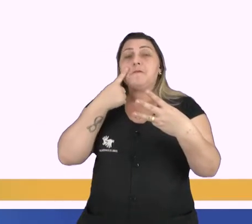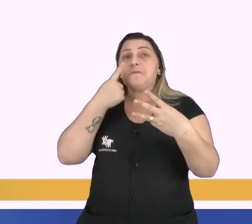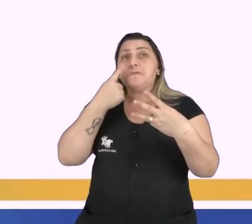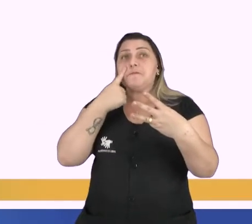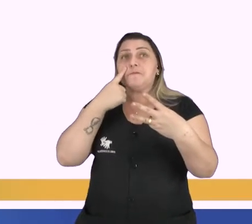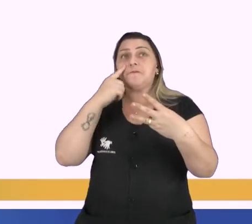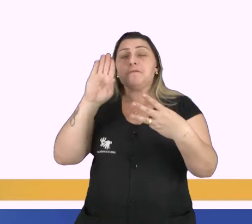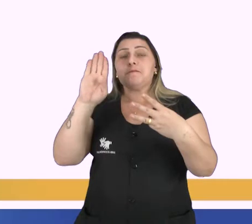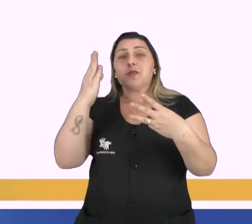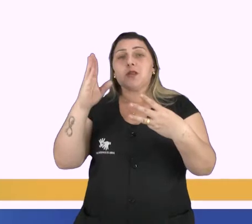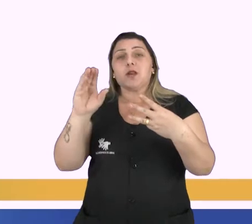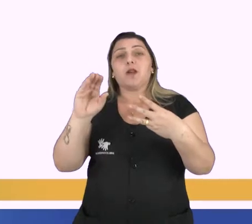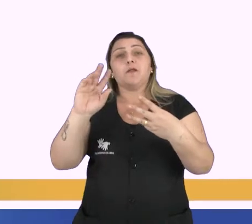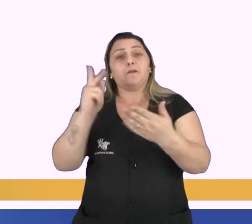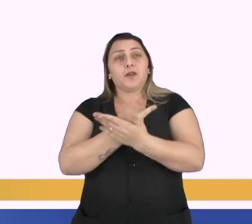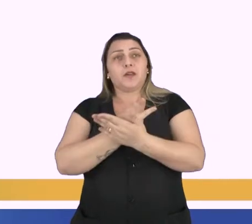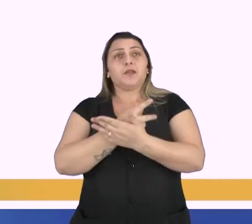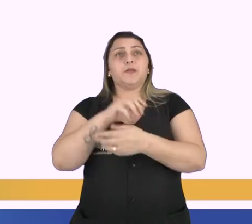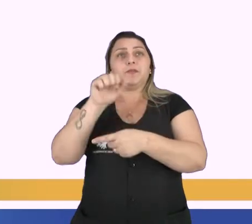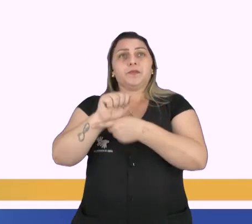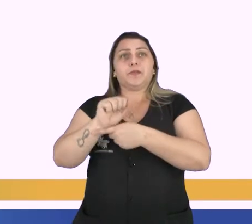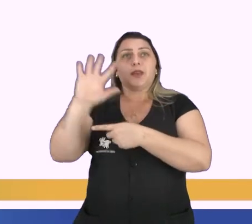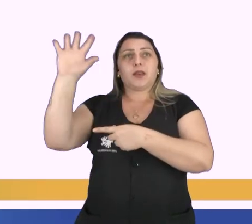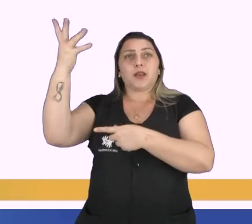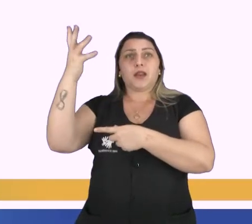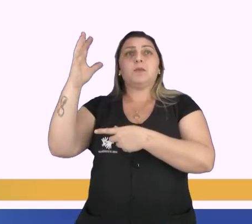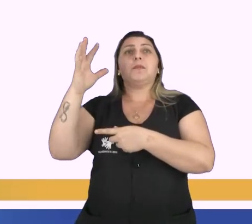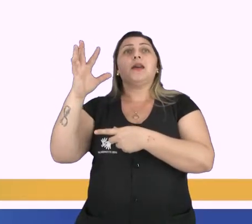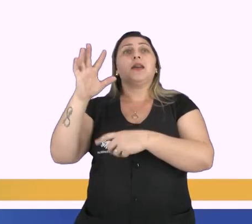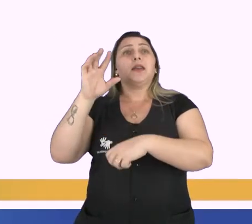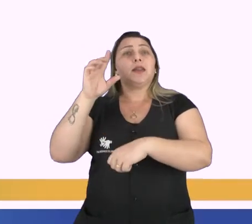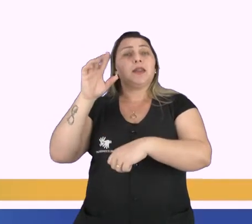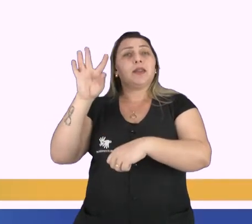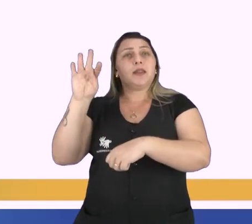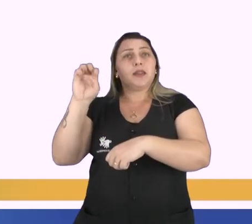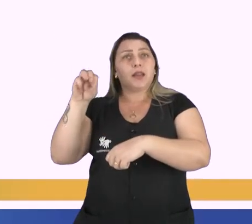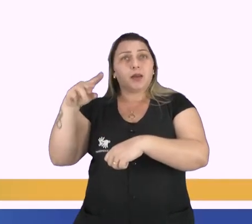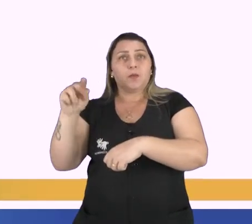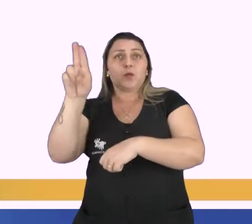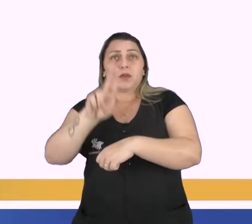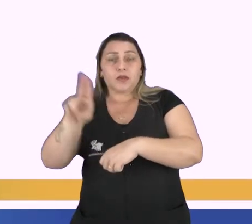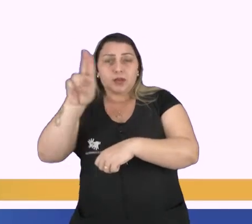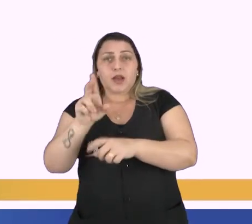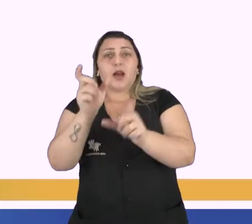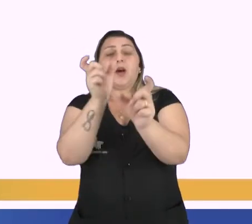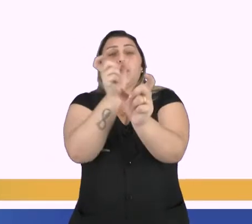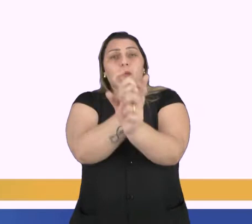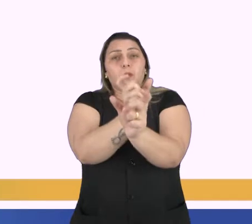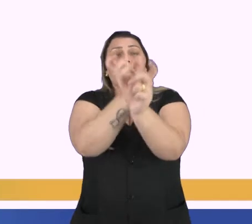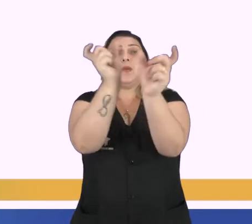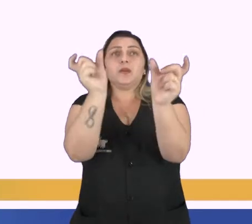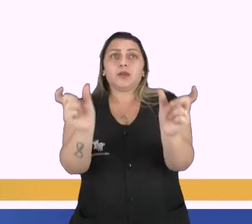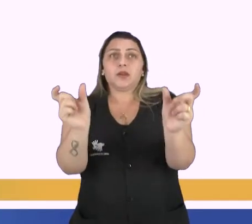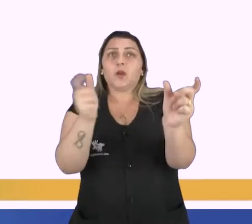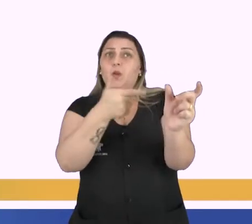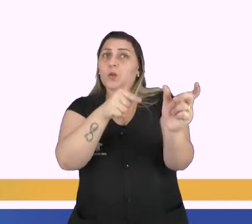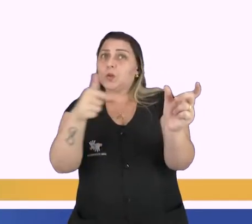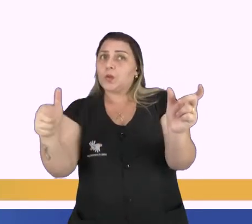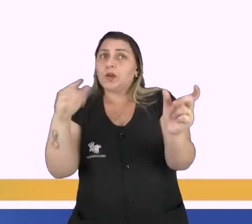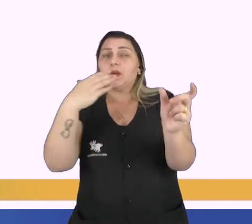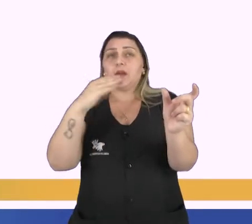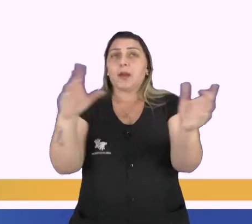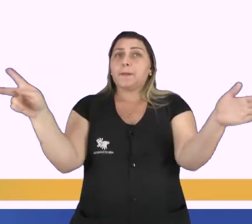em verdadeiras ou falsas. Letra A. Clima e tempo podem ser usados como sinônimos. Não existe uma